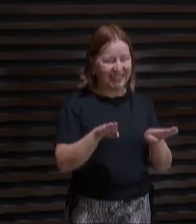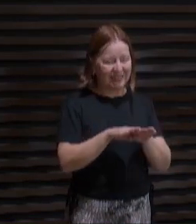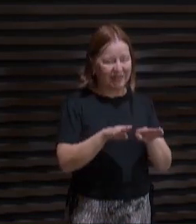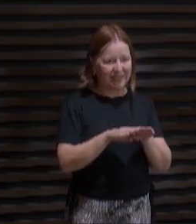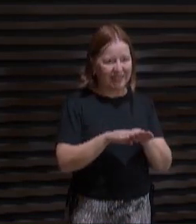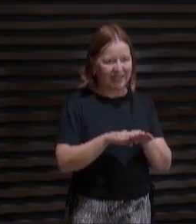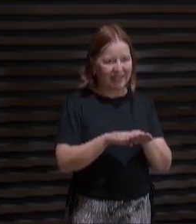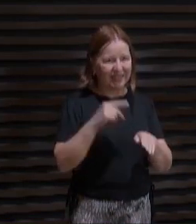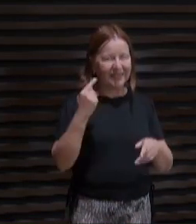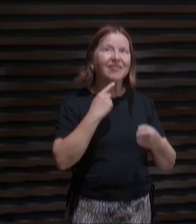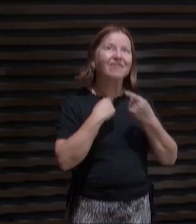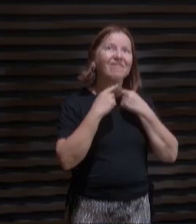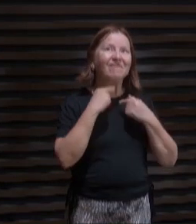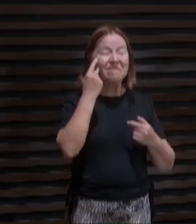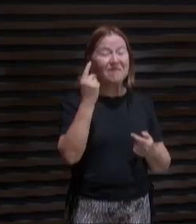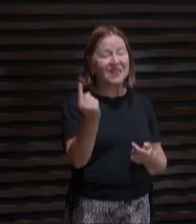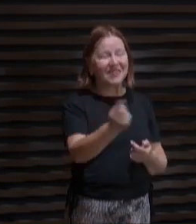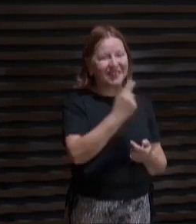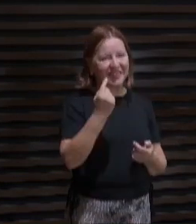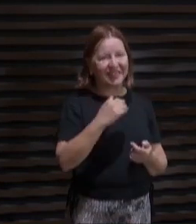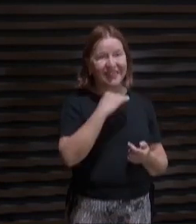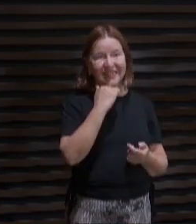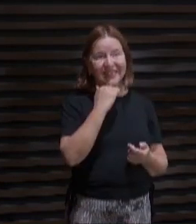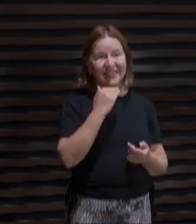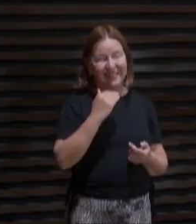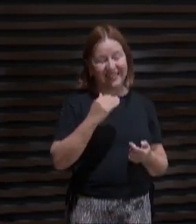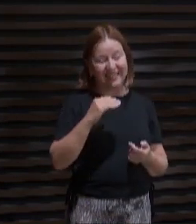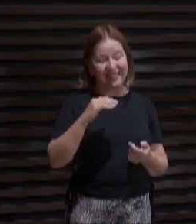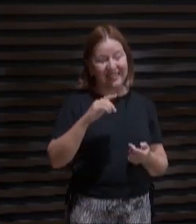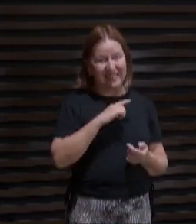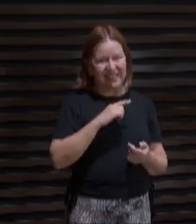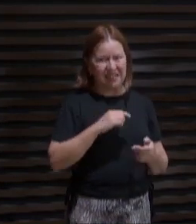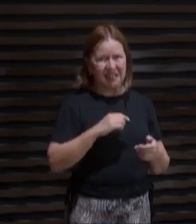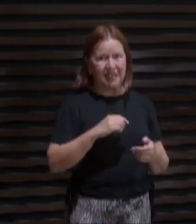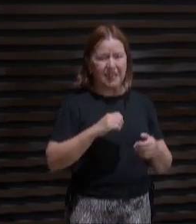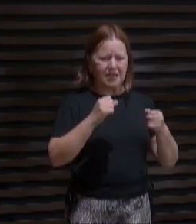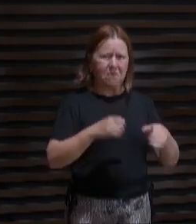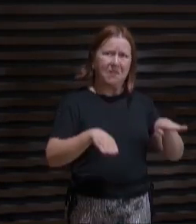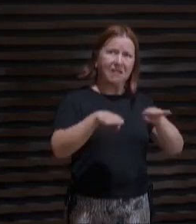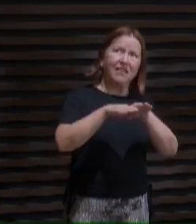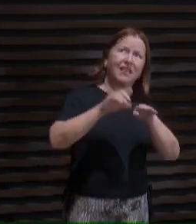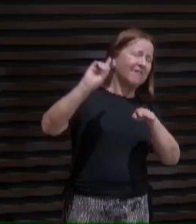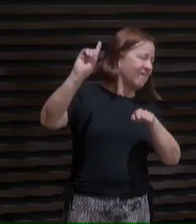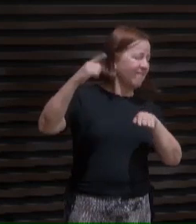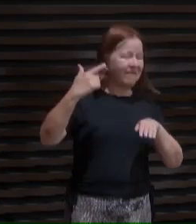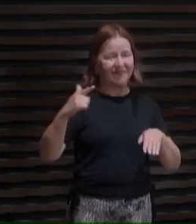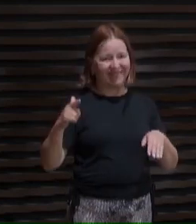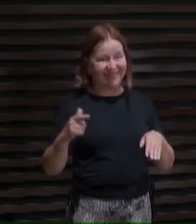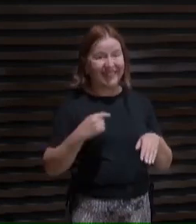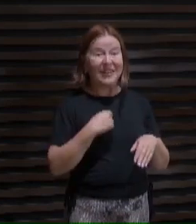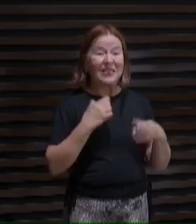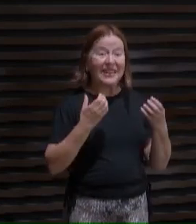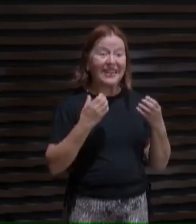teus desígnios para conosco. Ninguém há que se possa igualar contigo. Eu quisera